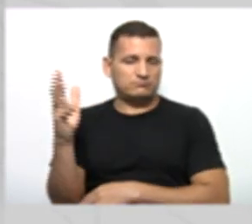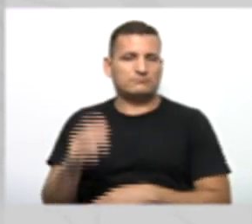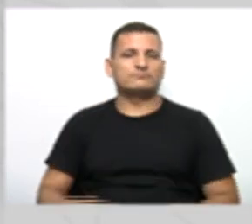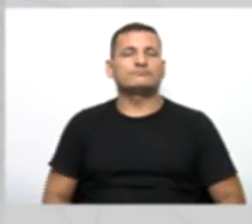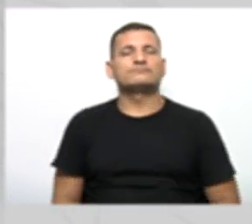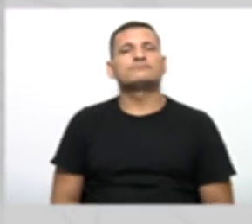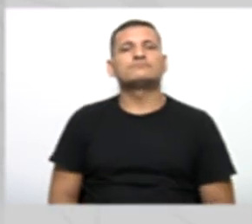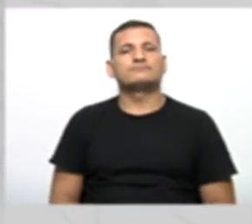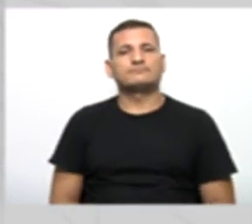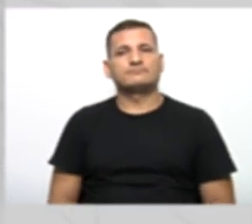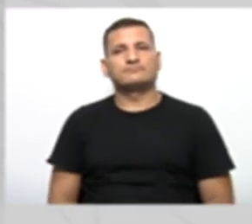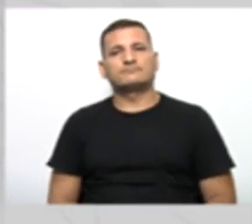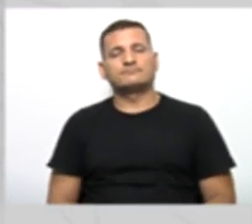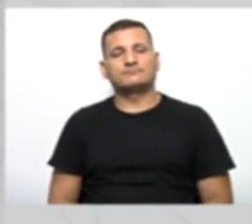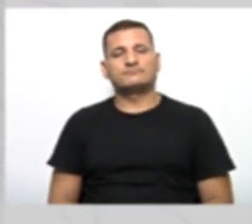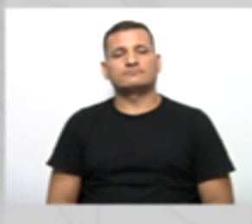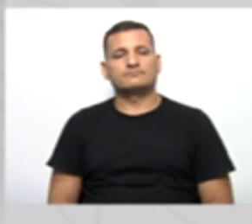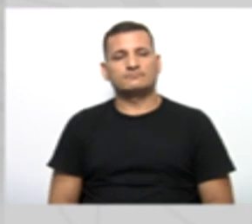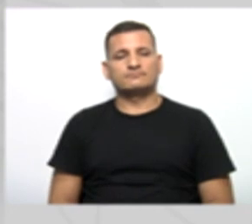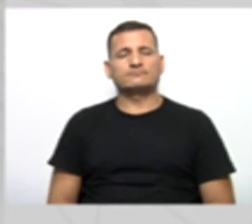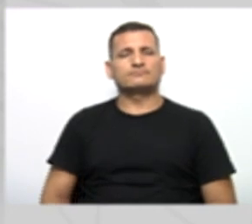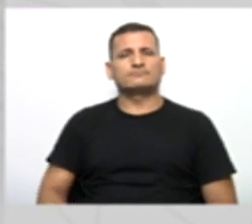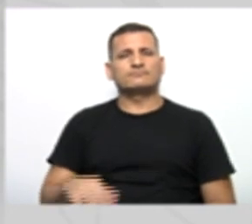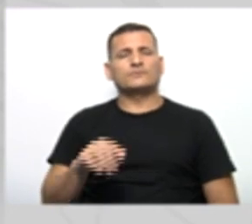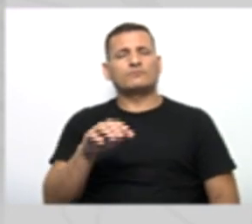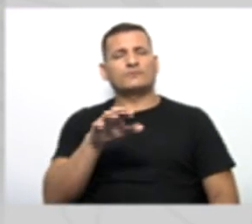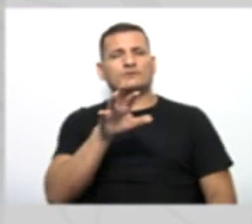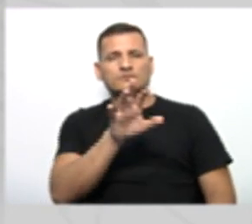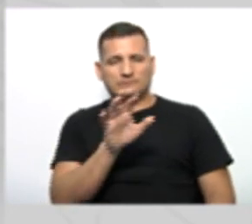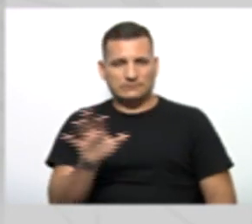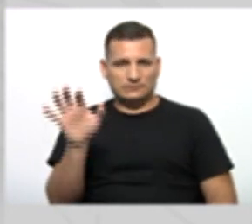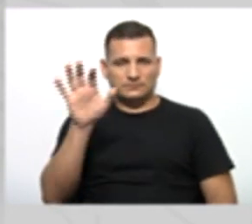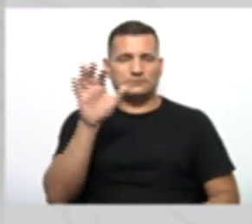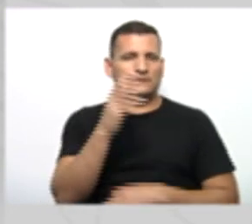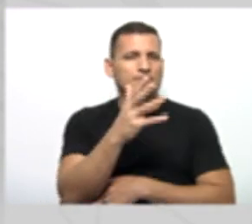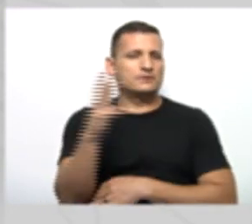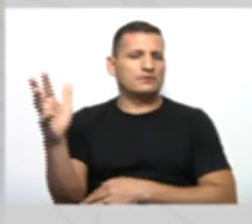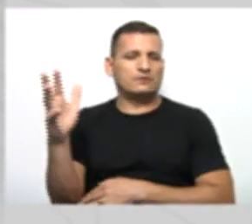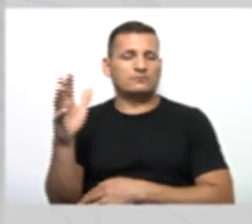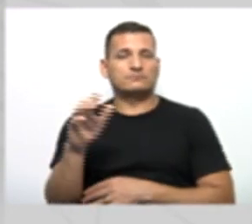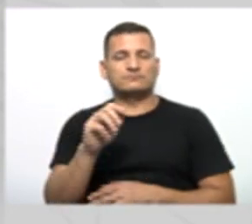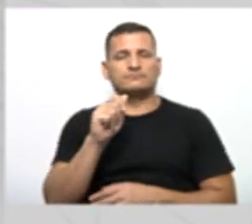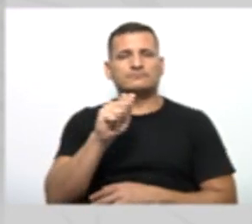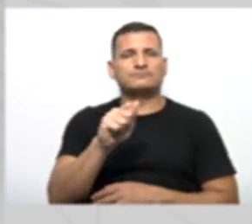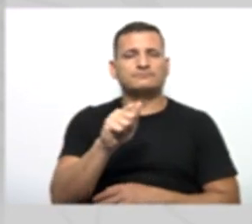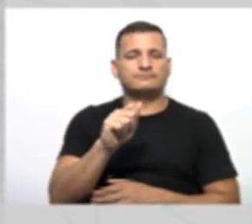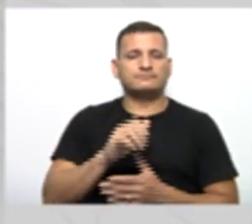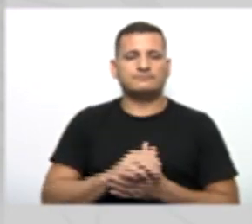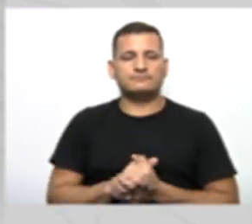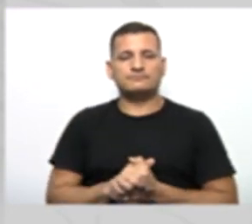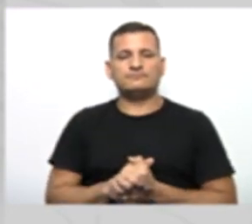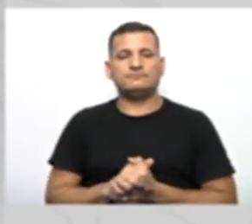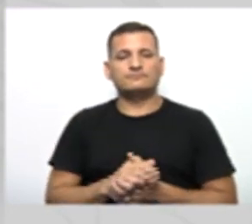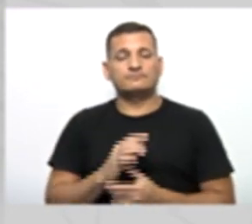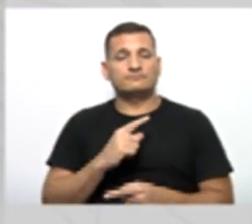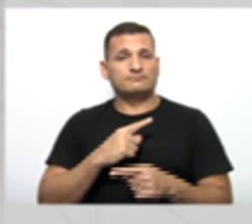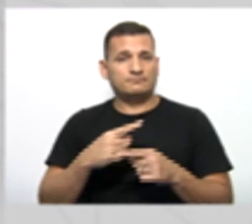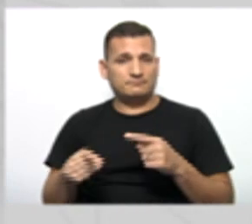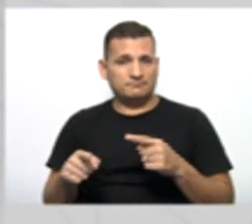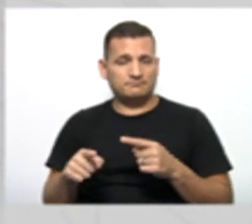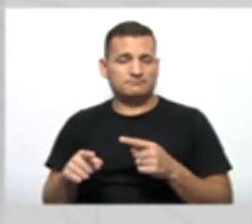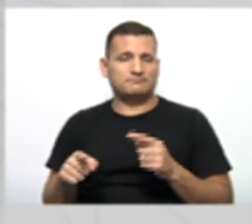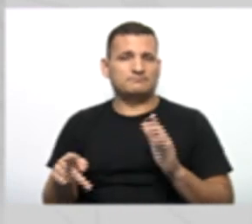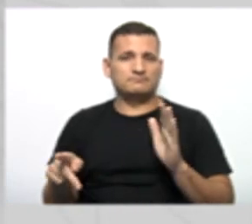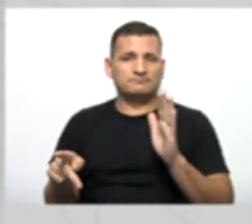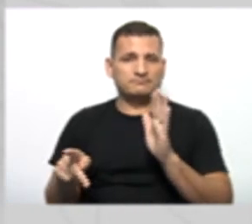essa. O zoneamento ambiental serve para, letra A, impedir que o proprietário